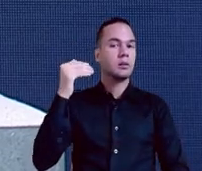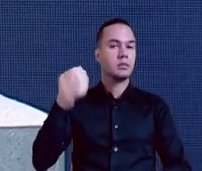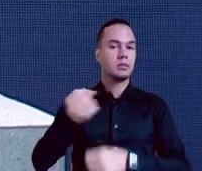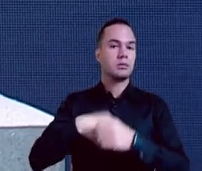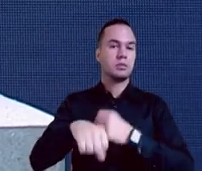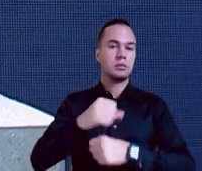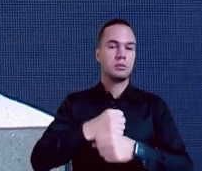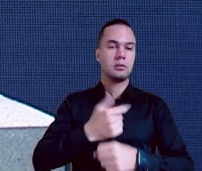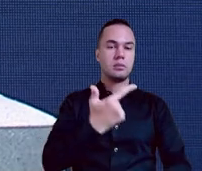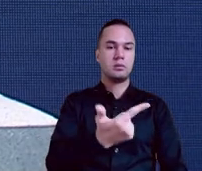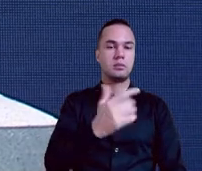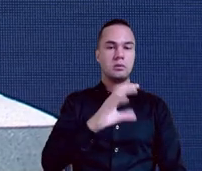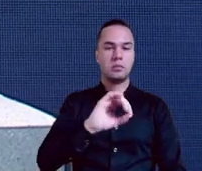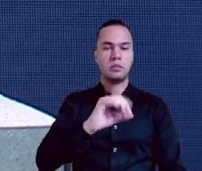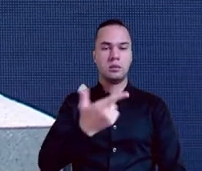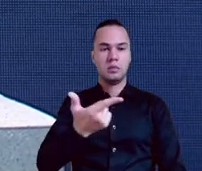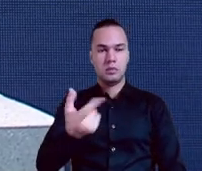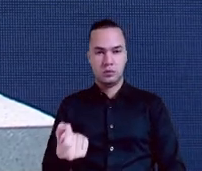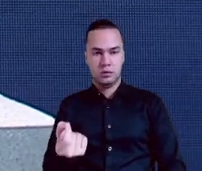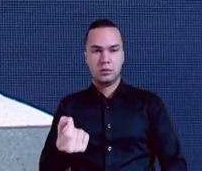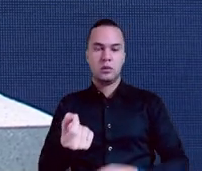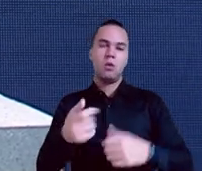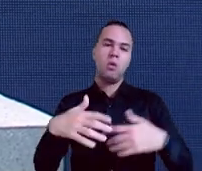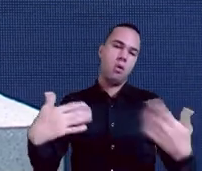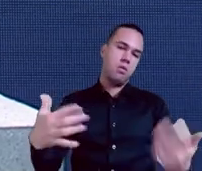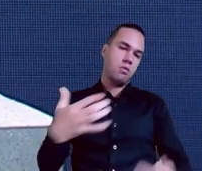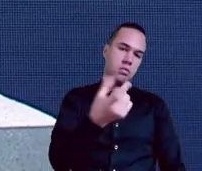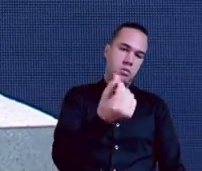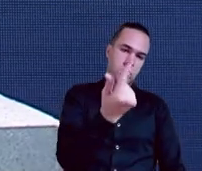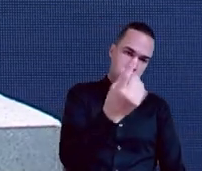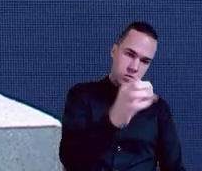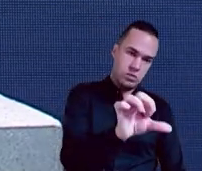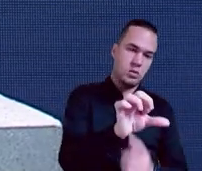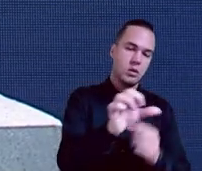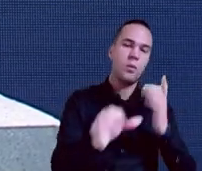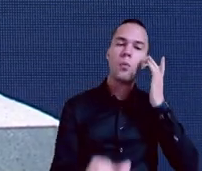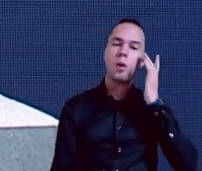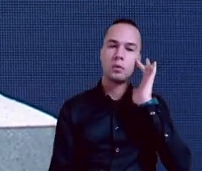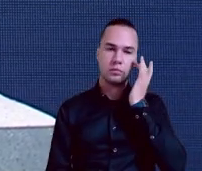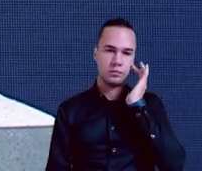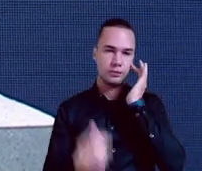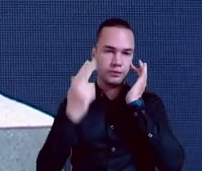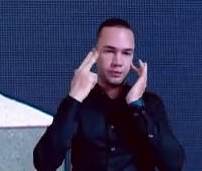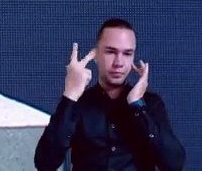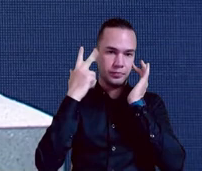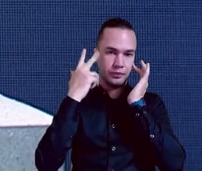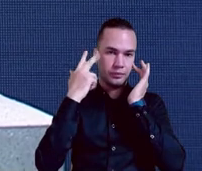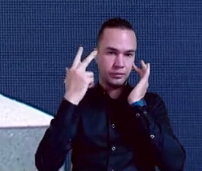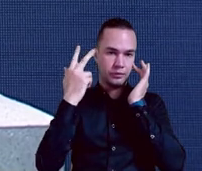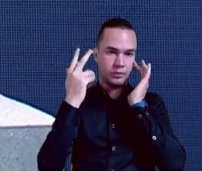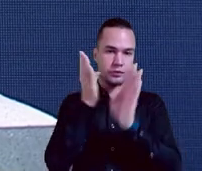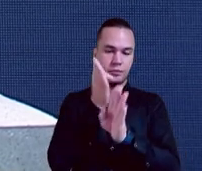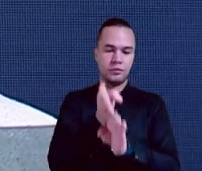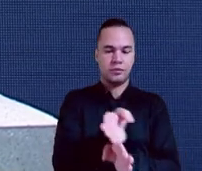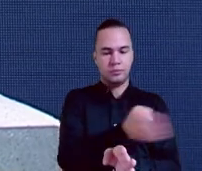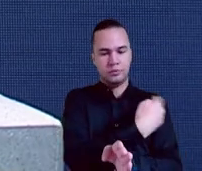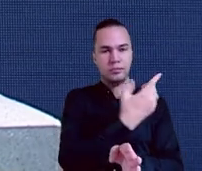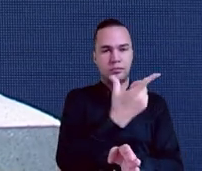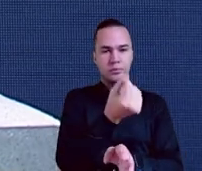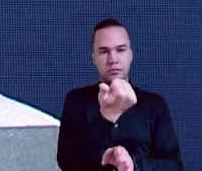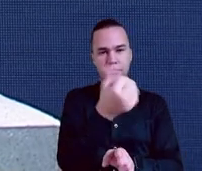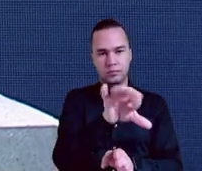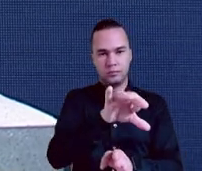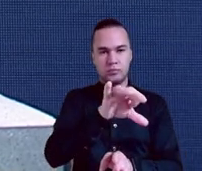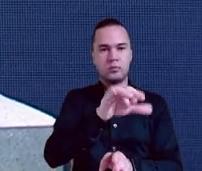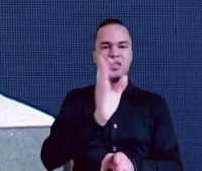ou 2019 acho que o normal é o que tava em 2019 já tava bem